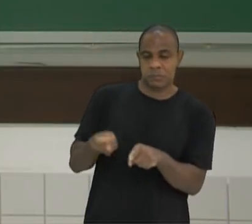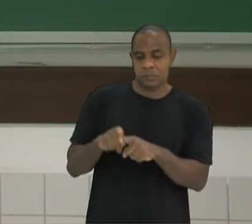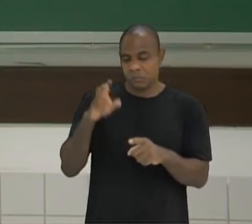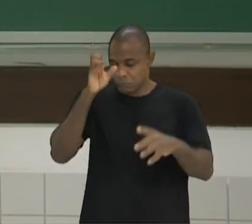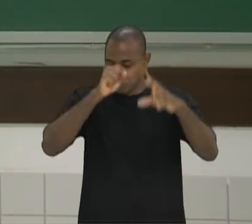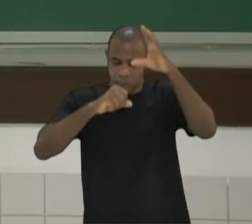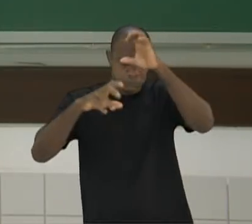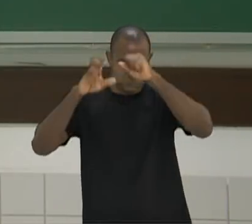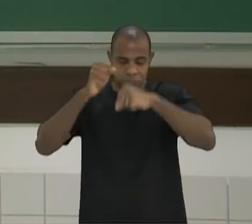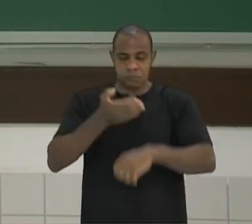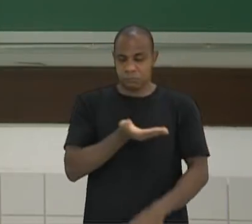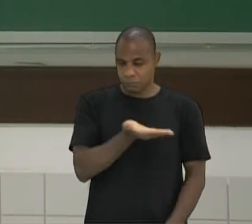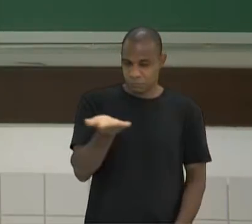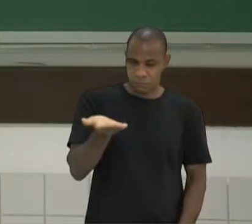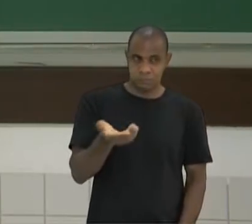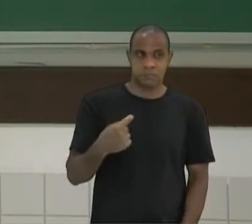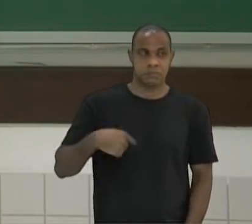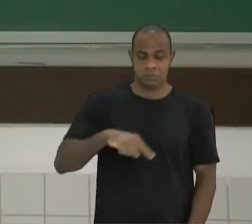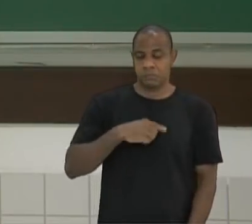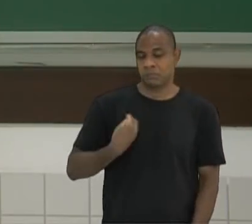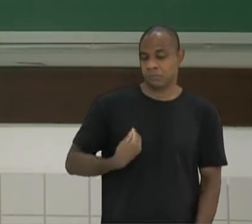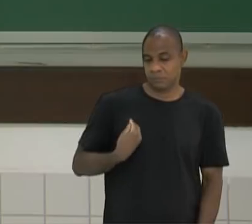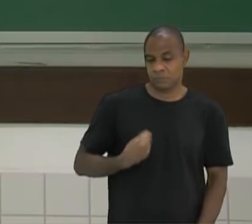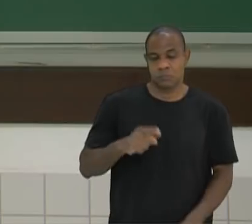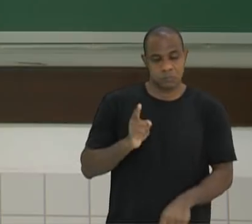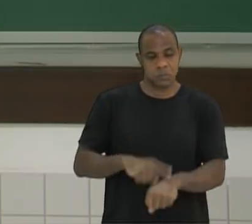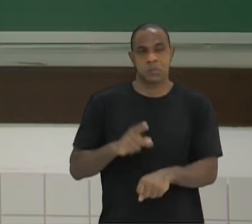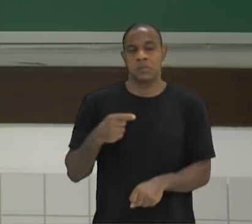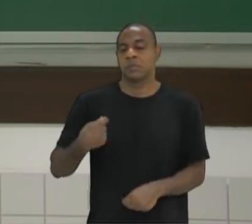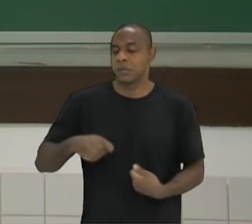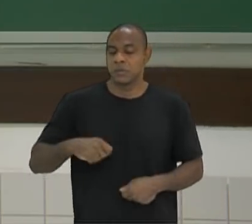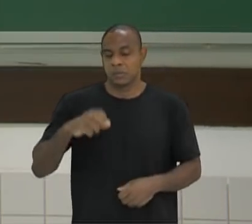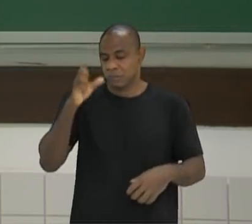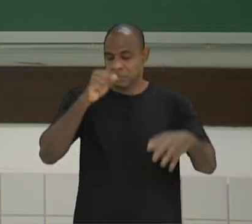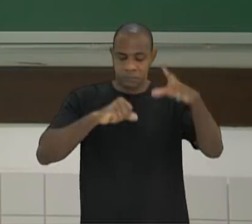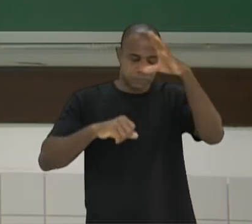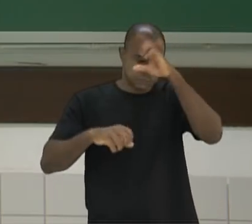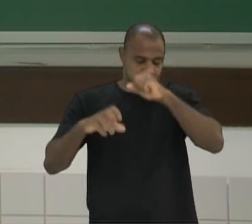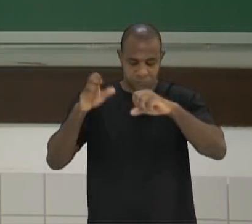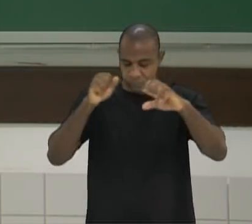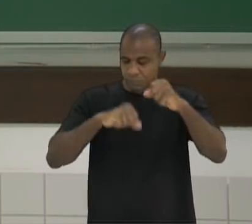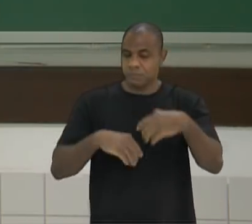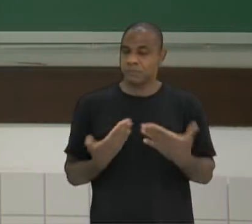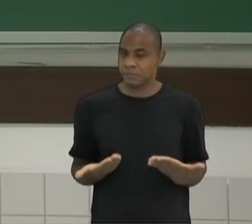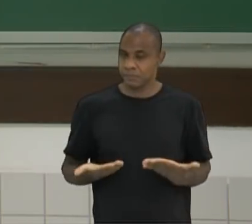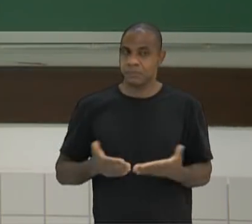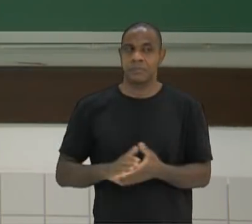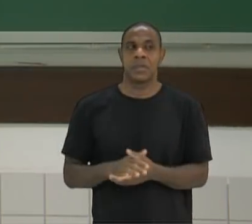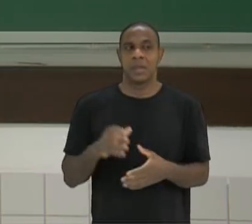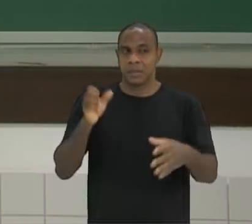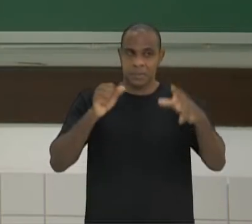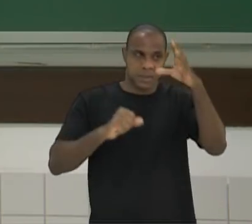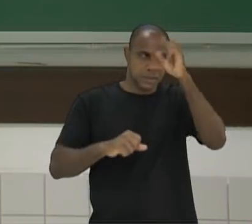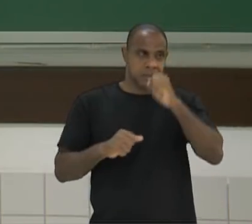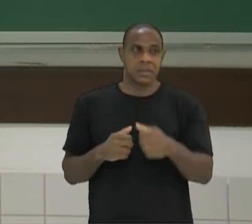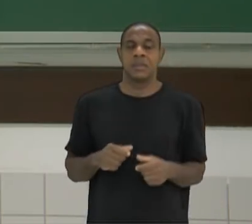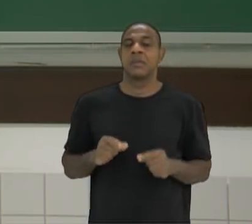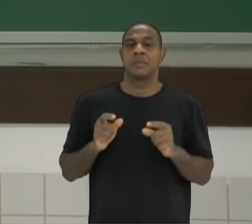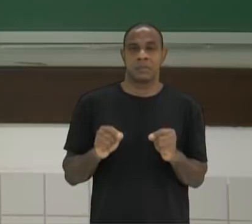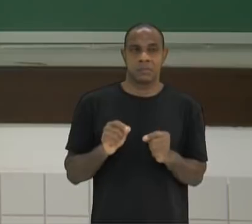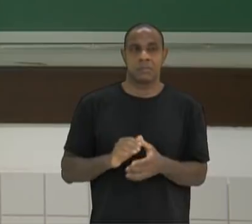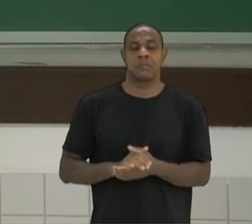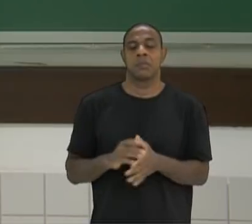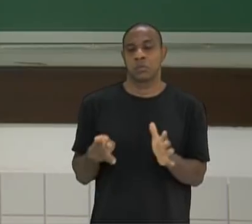aprendizado de vocês, né? A gente está vivendo um momento que a gente precisa aprender a ser autodidata, ou seja, aprender a aprender por